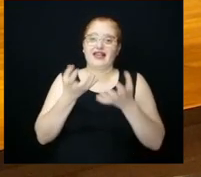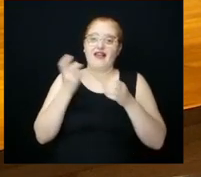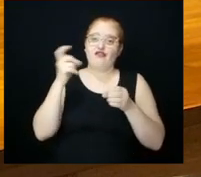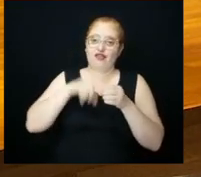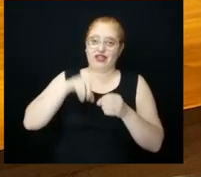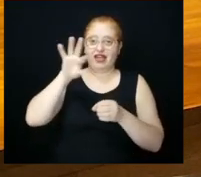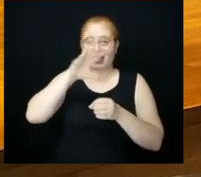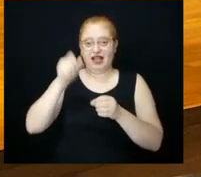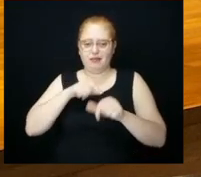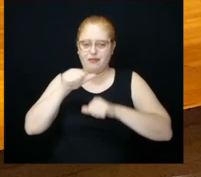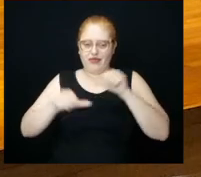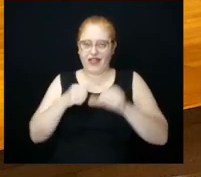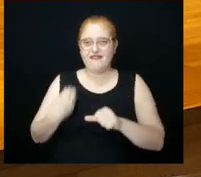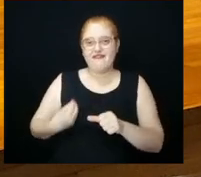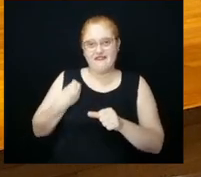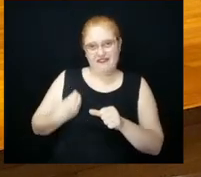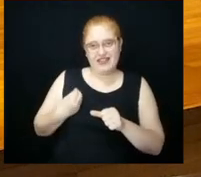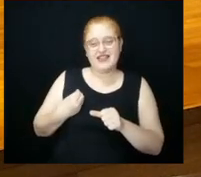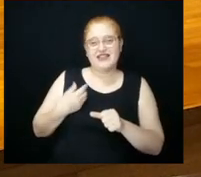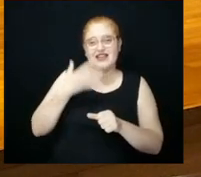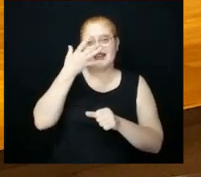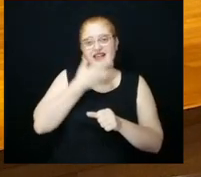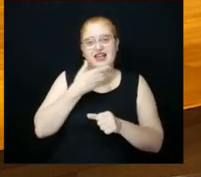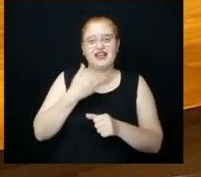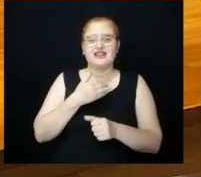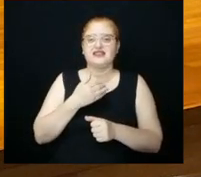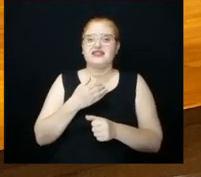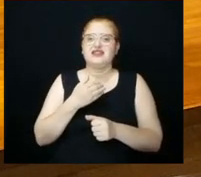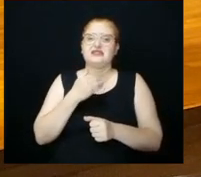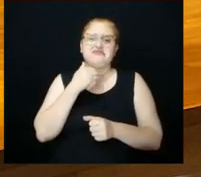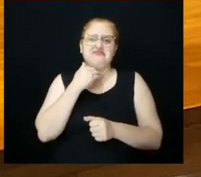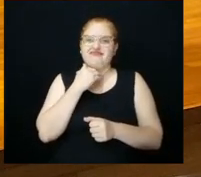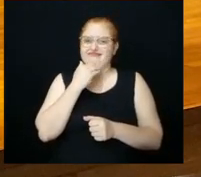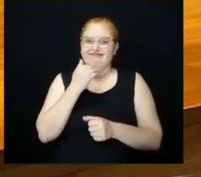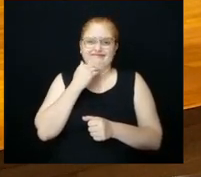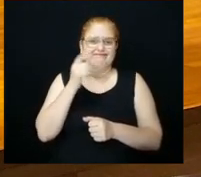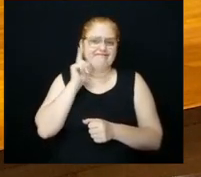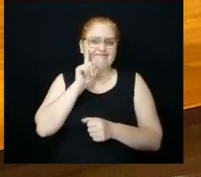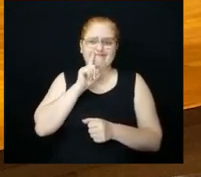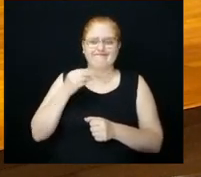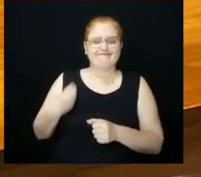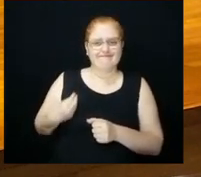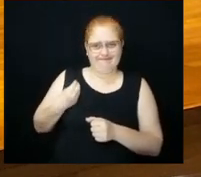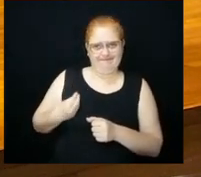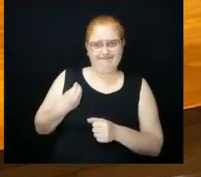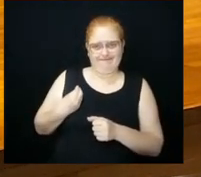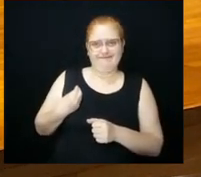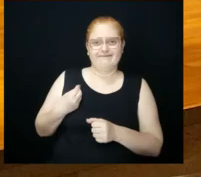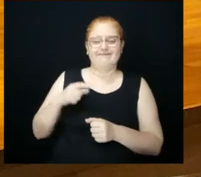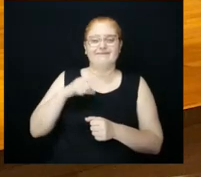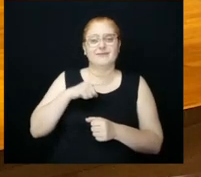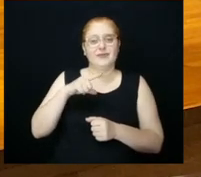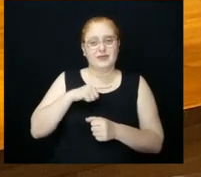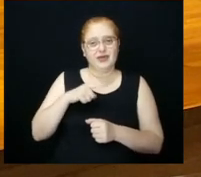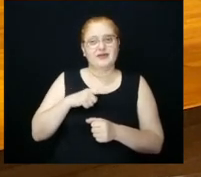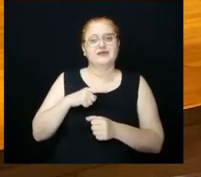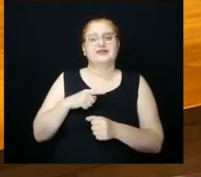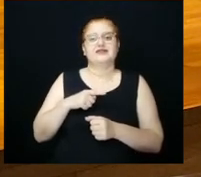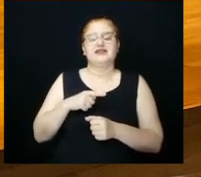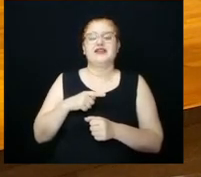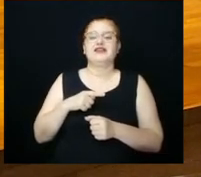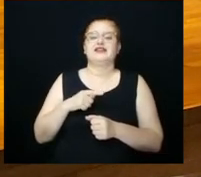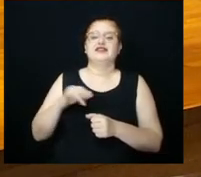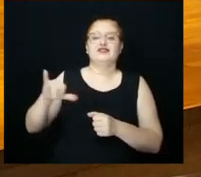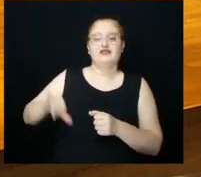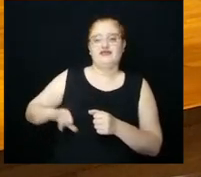e mudar sua vida num momento em que ela acha que não tem mais o que fazer nos Estados Unidos. E aí tem um dos grandes conflitos, né?